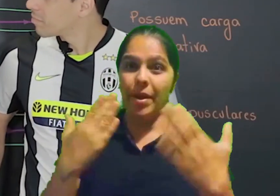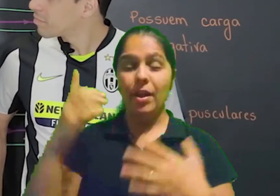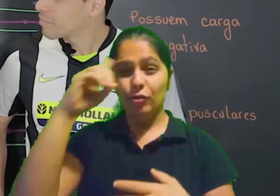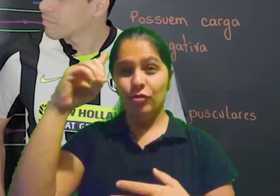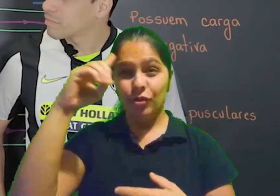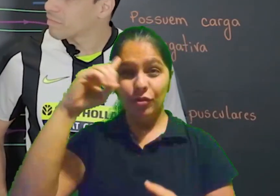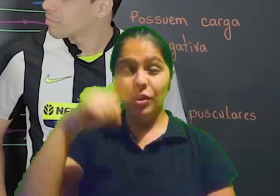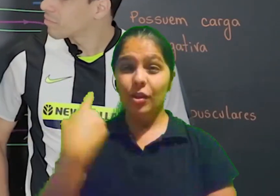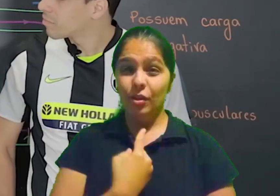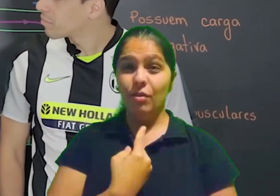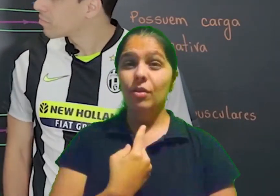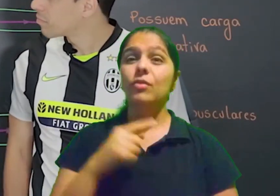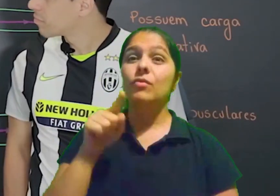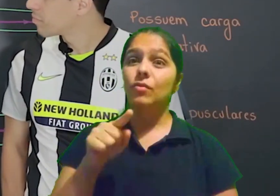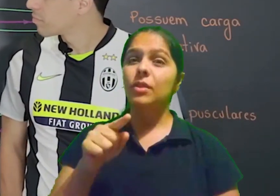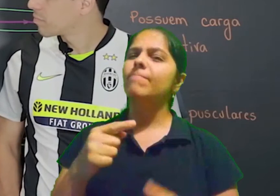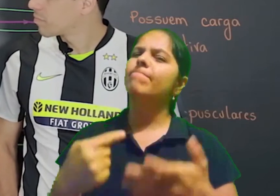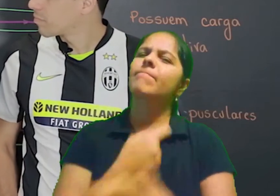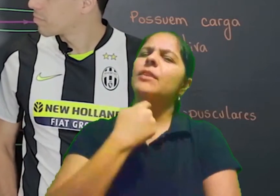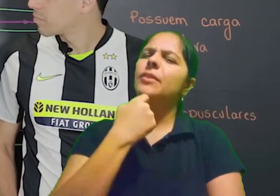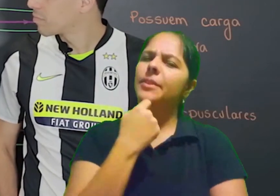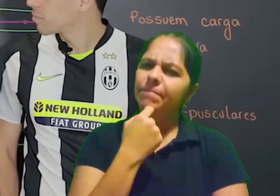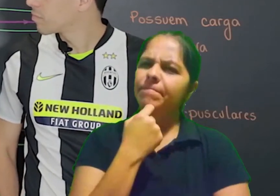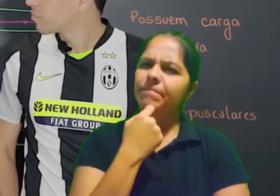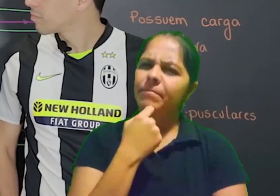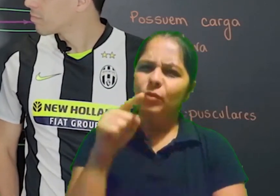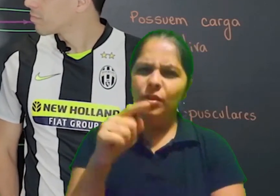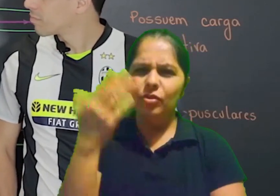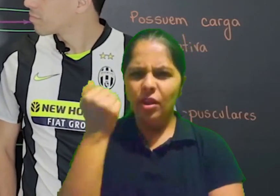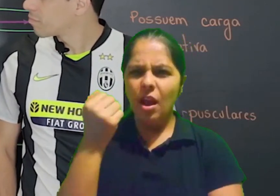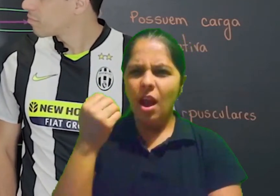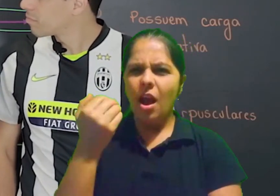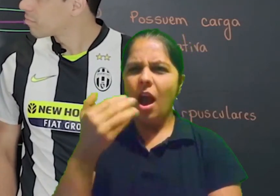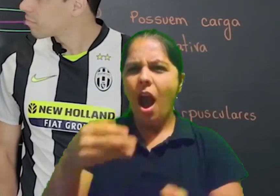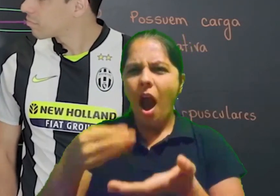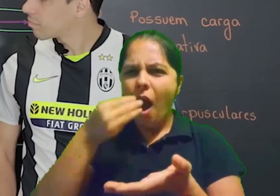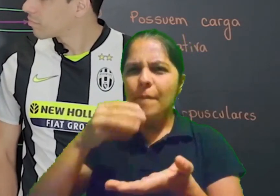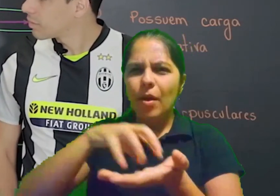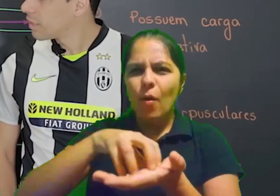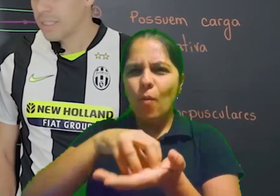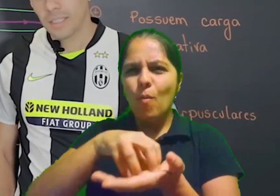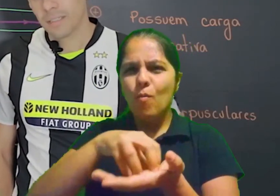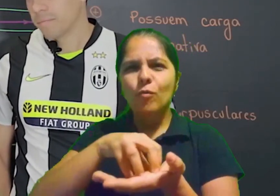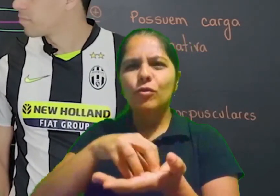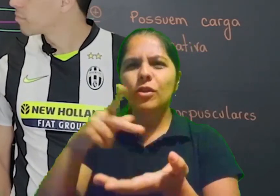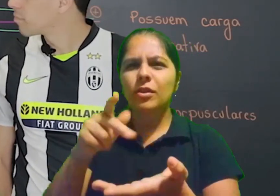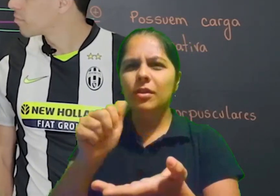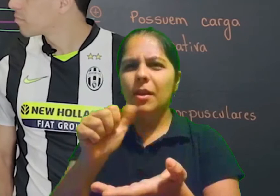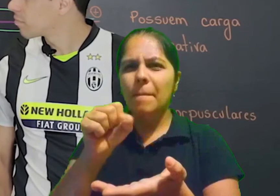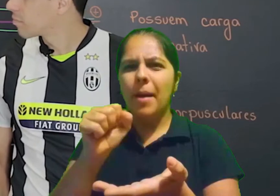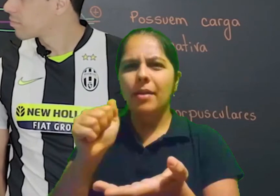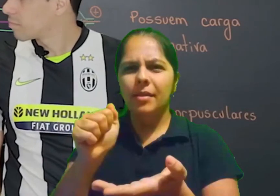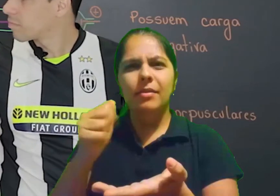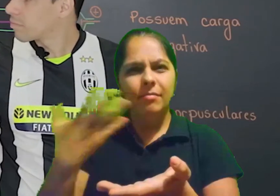dia nosso, você vai se perguntar, onde você já comeu um pudim de passas? Você já viu um pudim de passas? Isso é uma